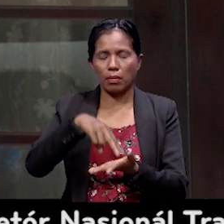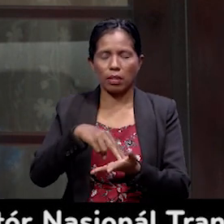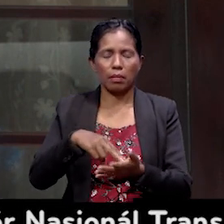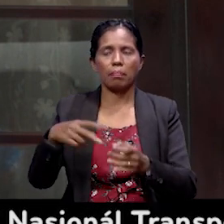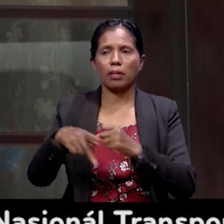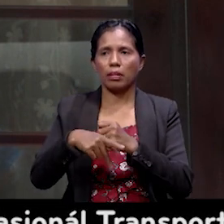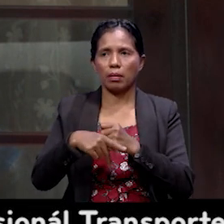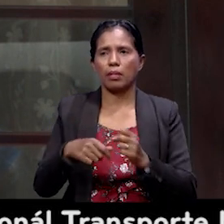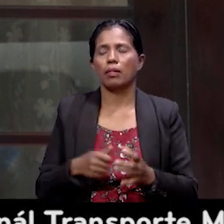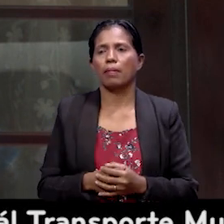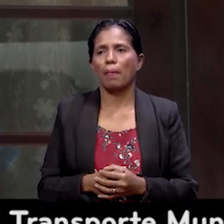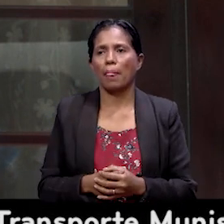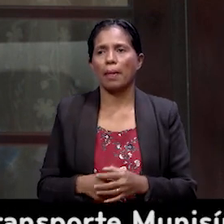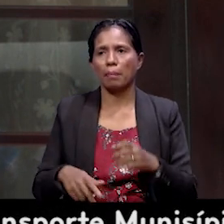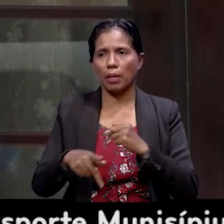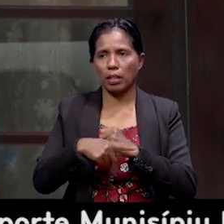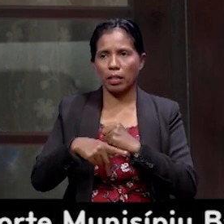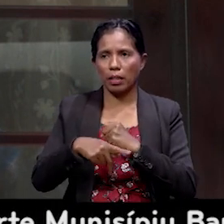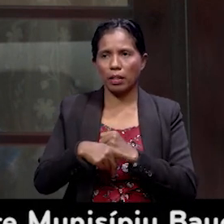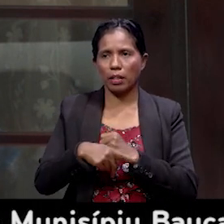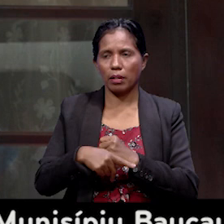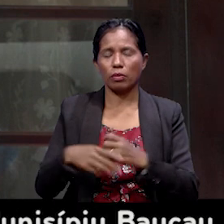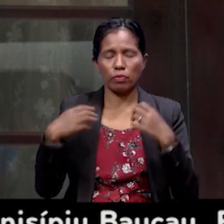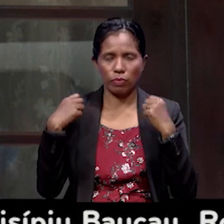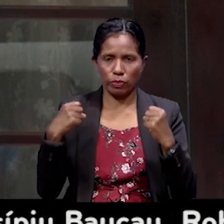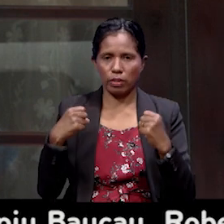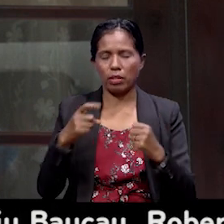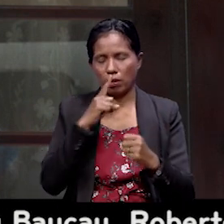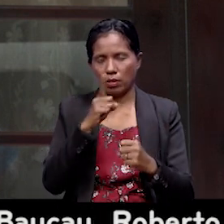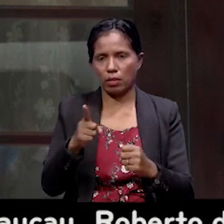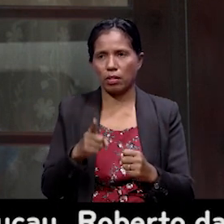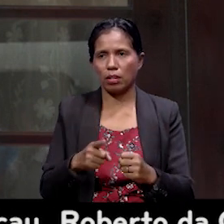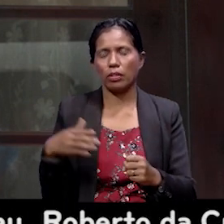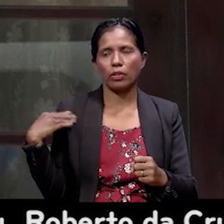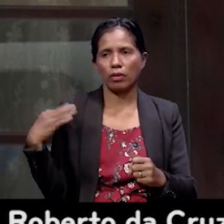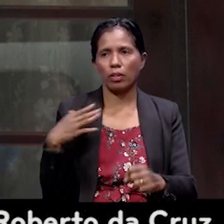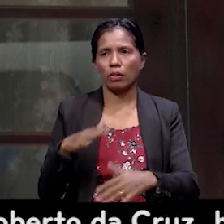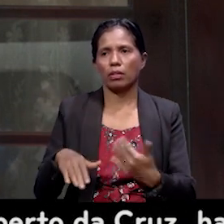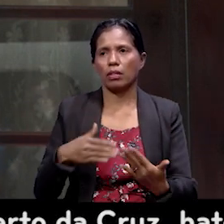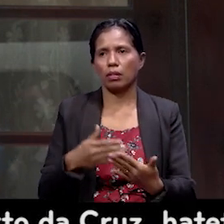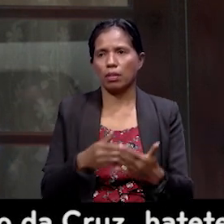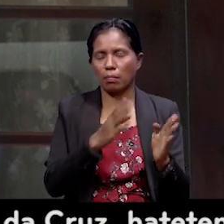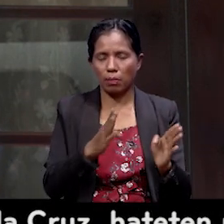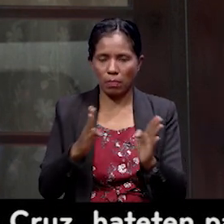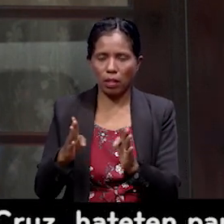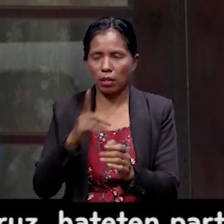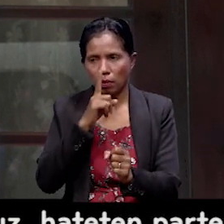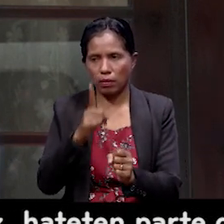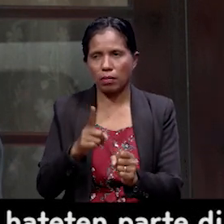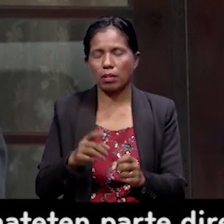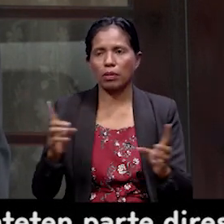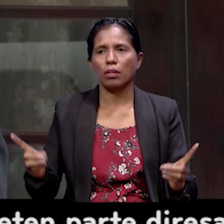os veres, né? Partido de que força tebes, ou força jovem, sira, preparado tebes,